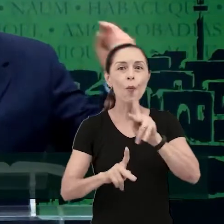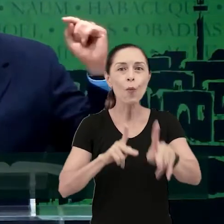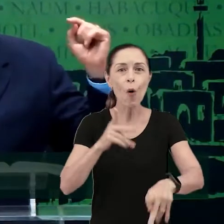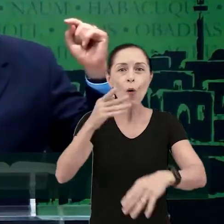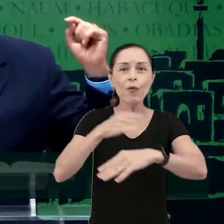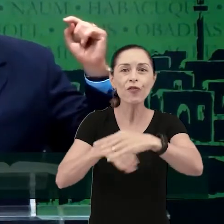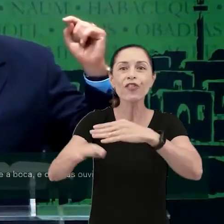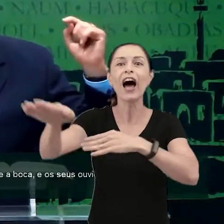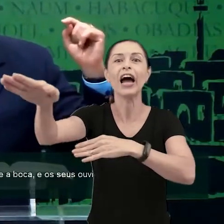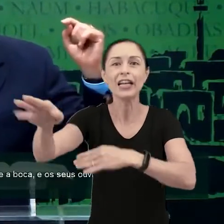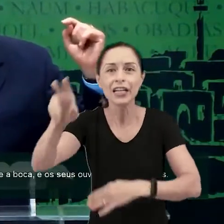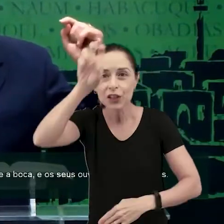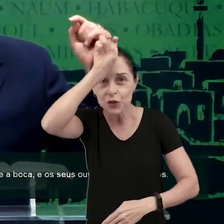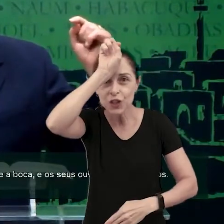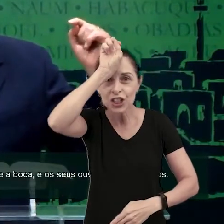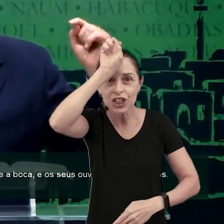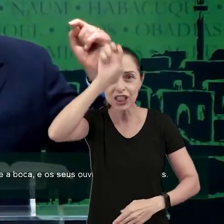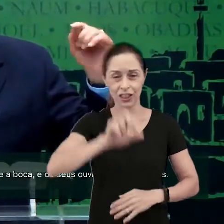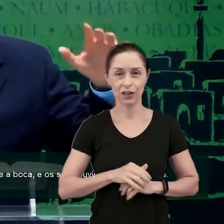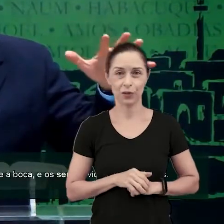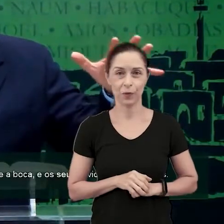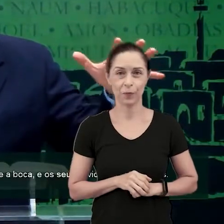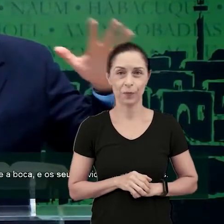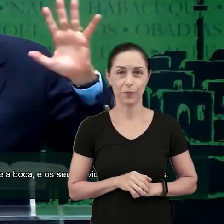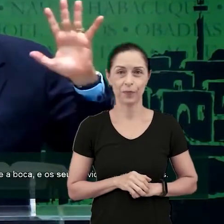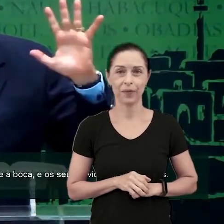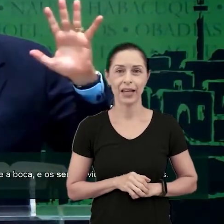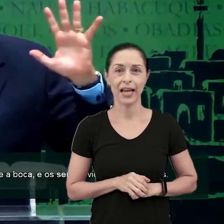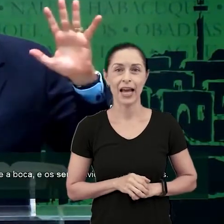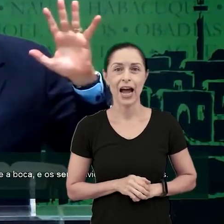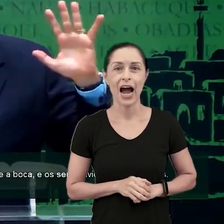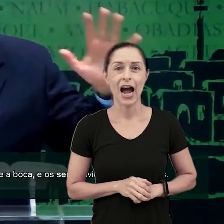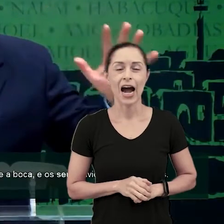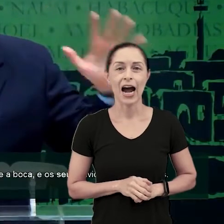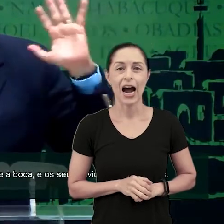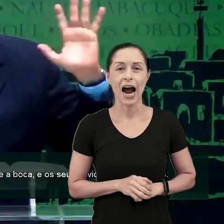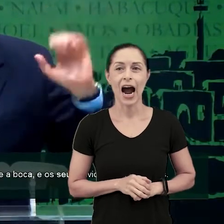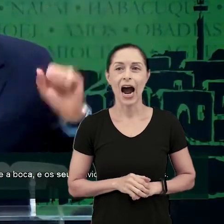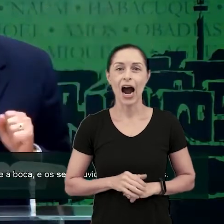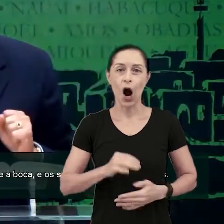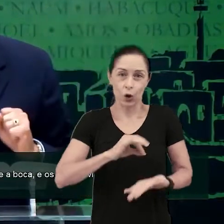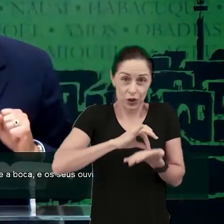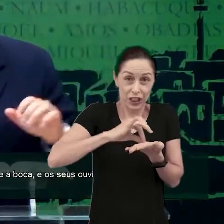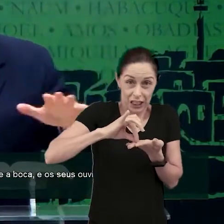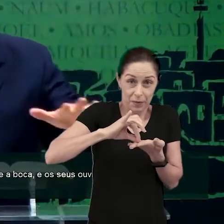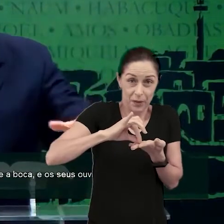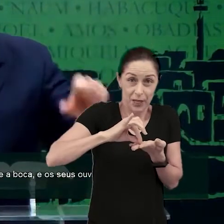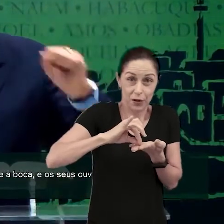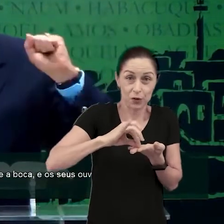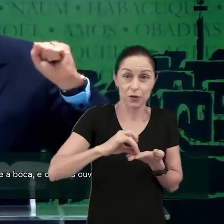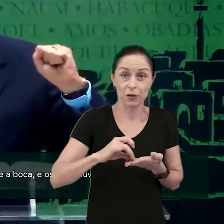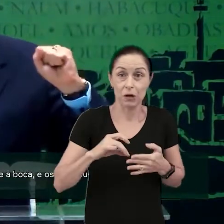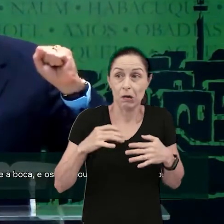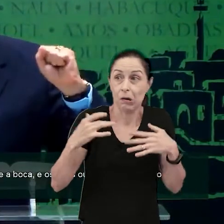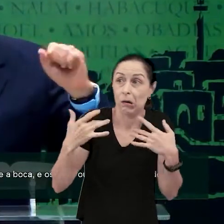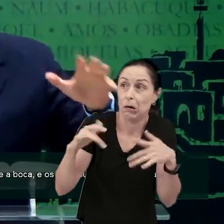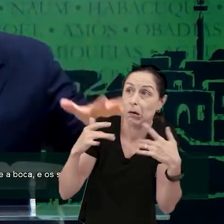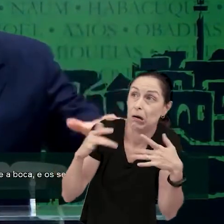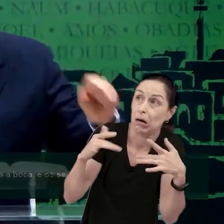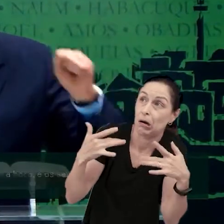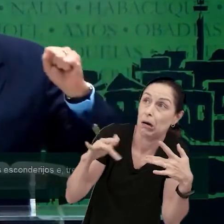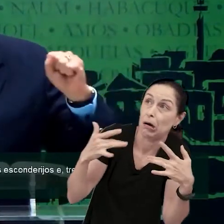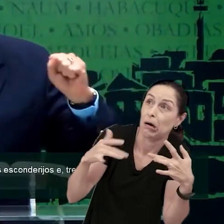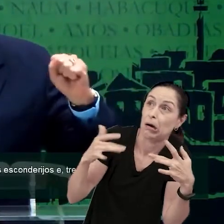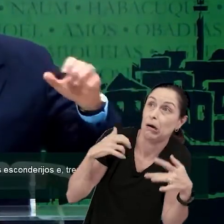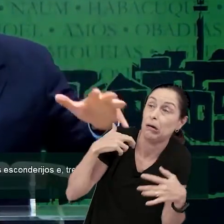e se envergonharão de todo o seu poder, porão a mão sobre a boca, os seus ouvidos ficarão surdos, lamberão pó como serpentes,